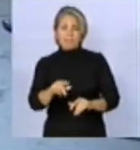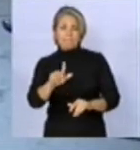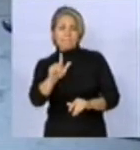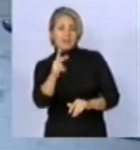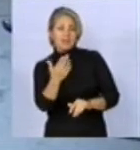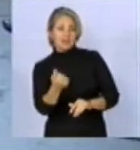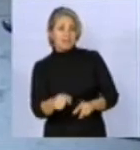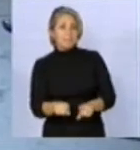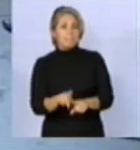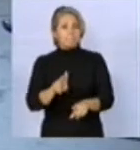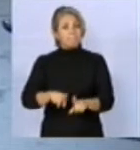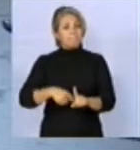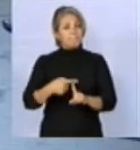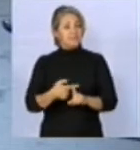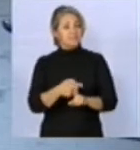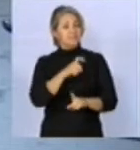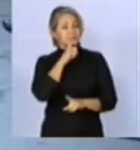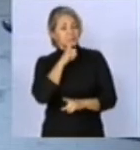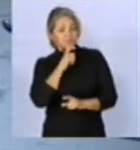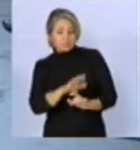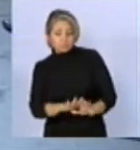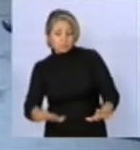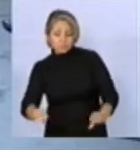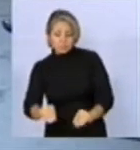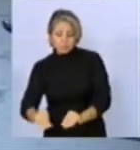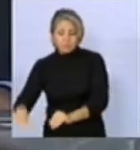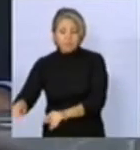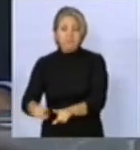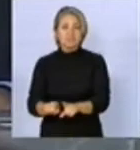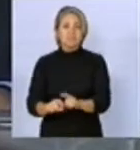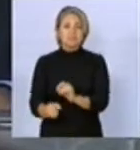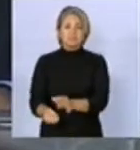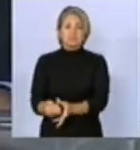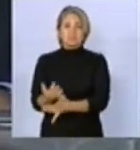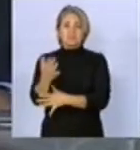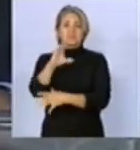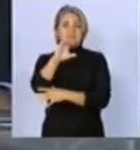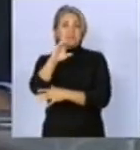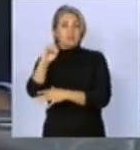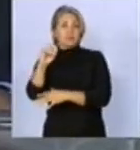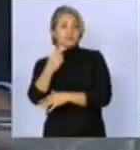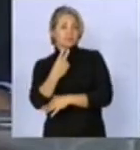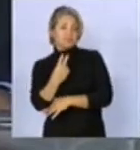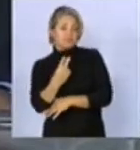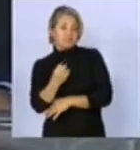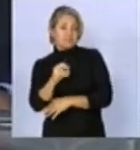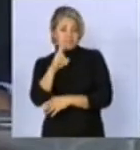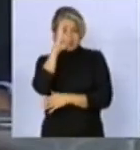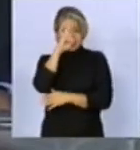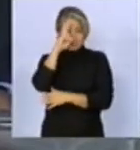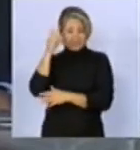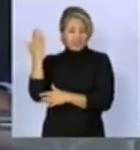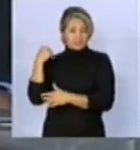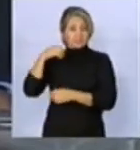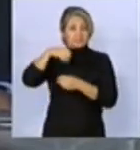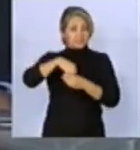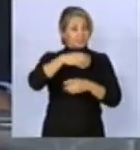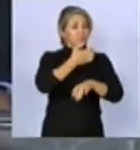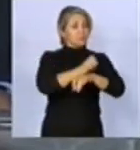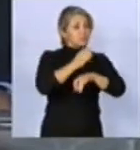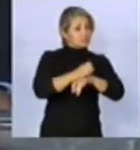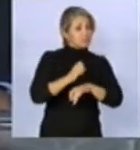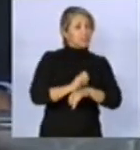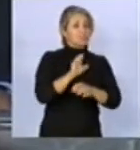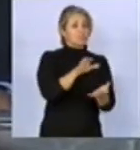do solo e vai ter ainda menos emissão de CO2 Mas se a gente for lembrar que o estado de Pernambuco tem